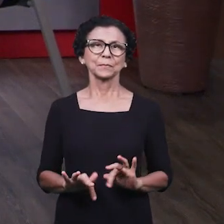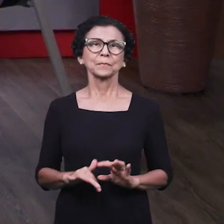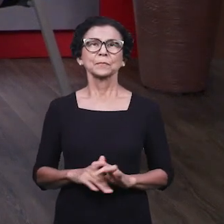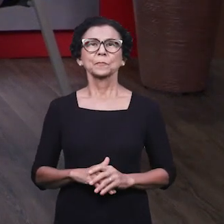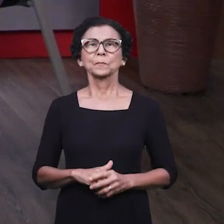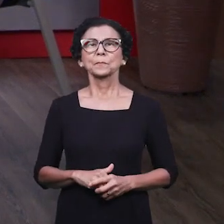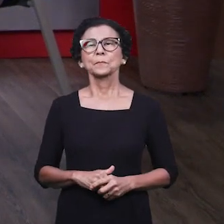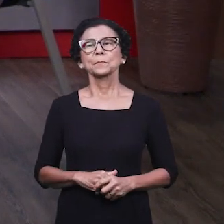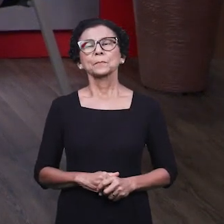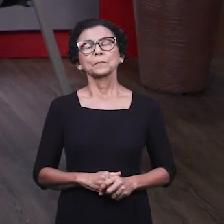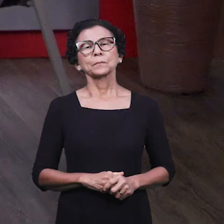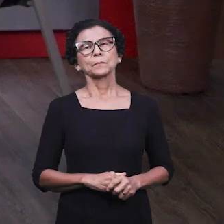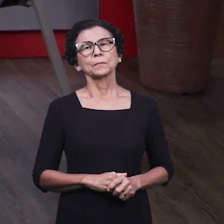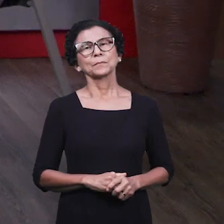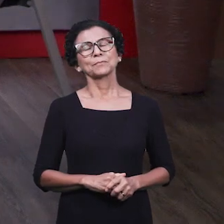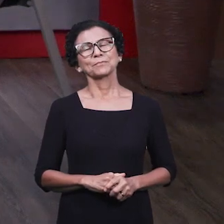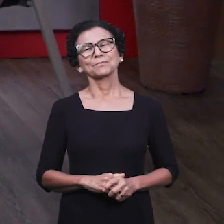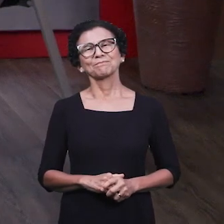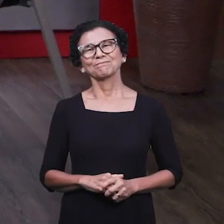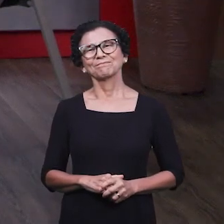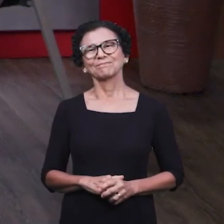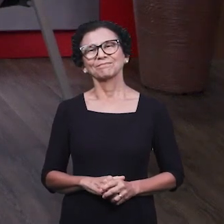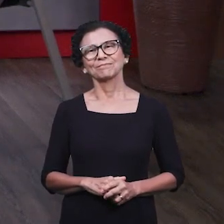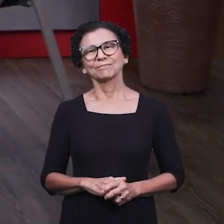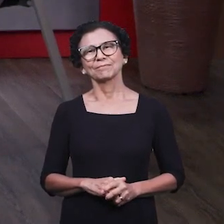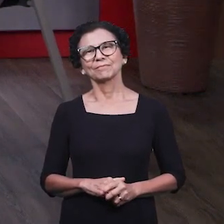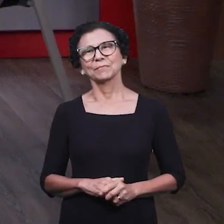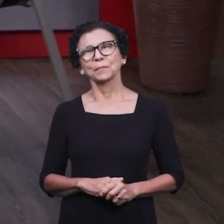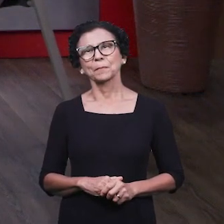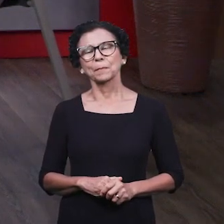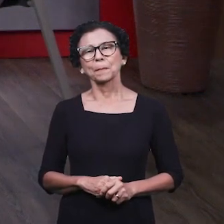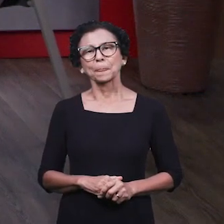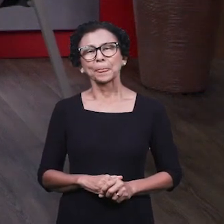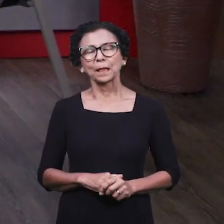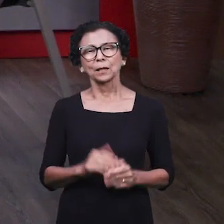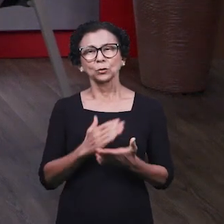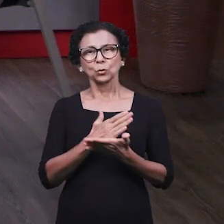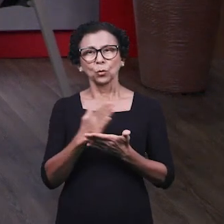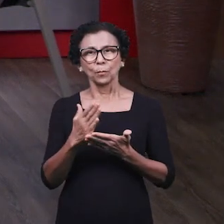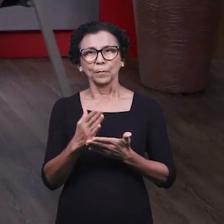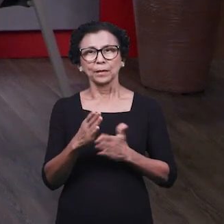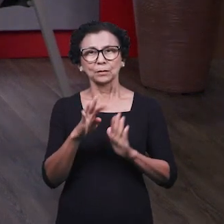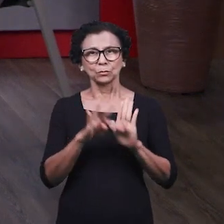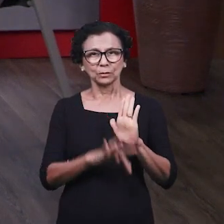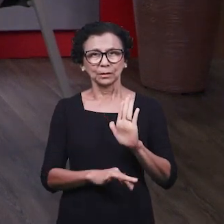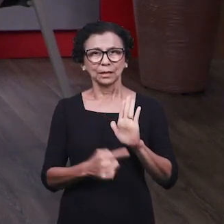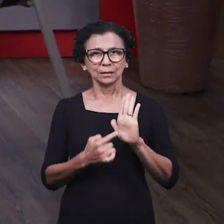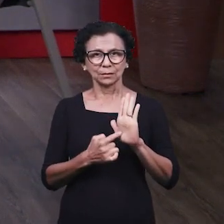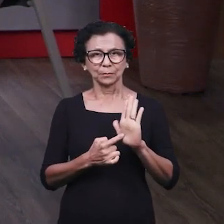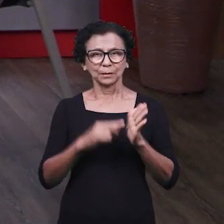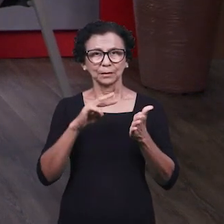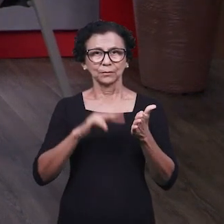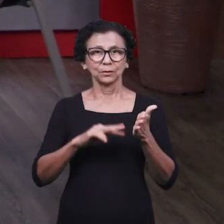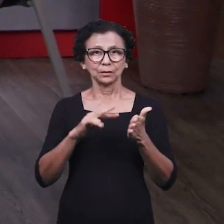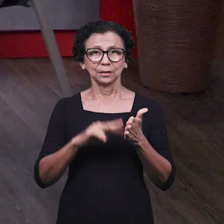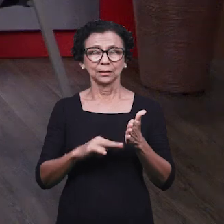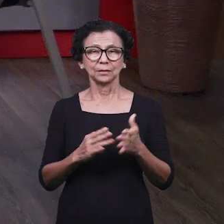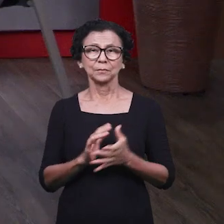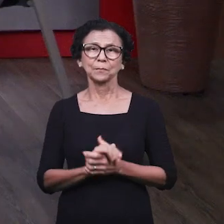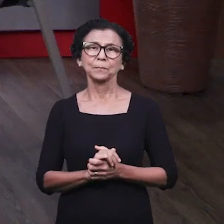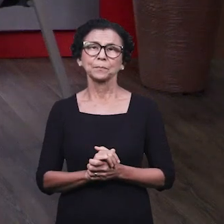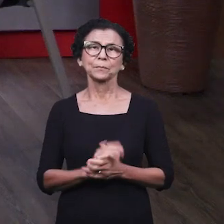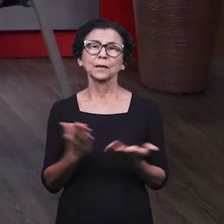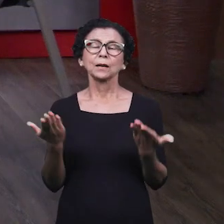encerramento, e nós iniciamos, eu mencionei um texto da palavra, e apenas para encerrar aqui, eu vou